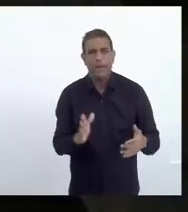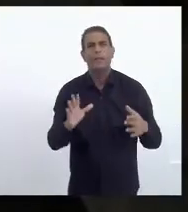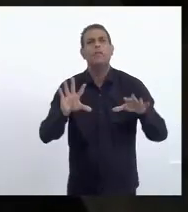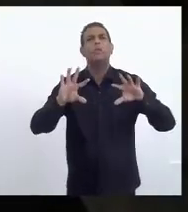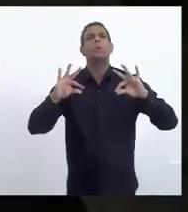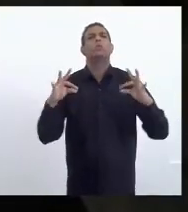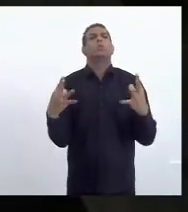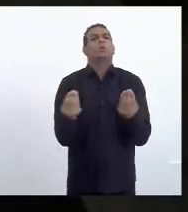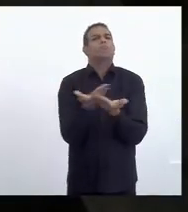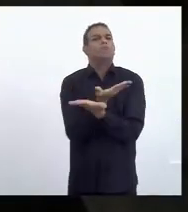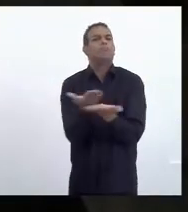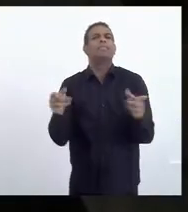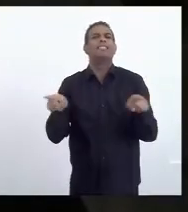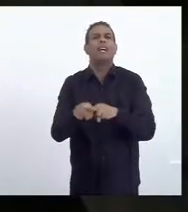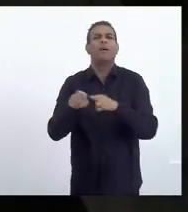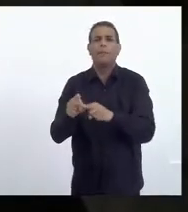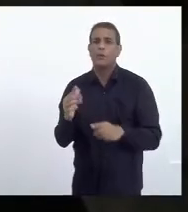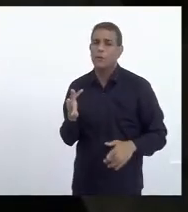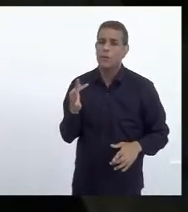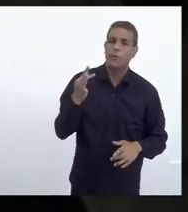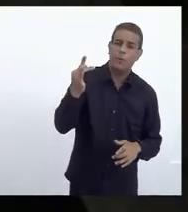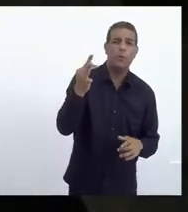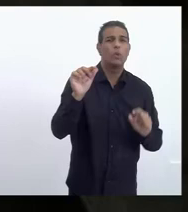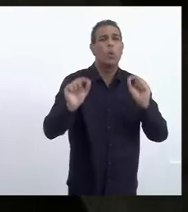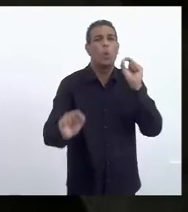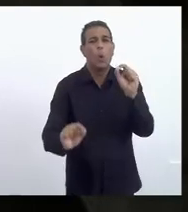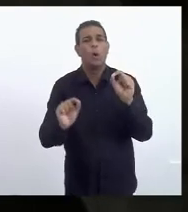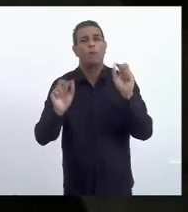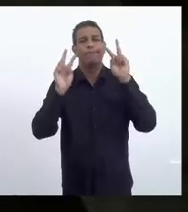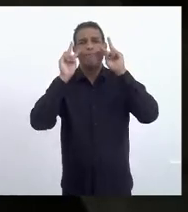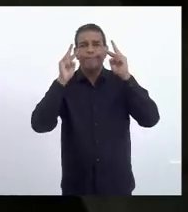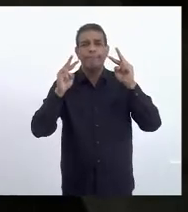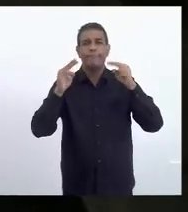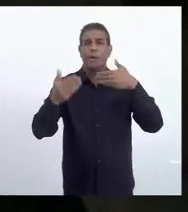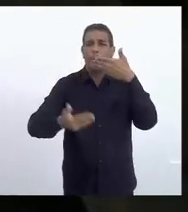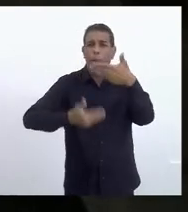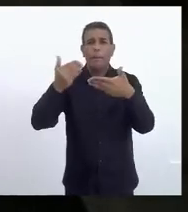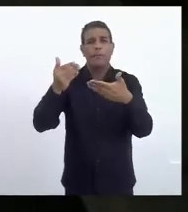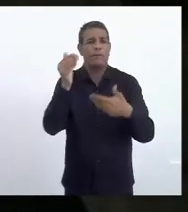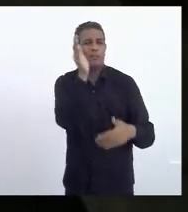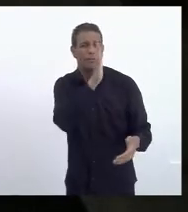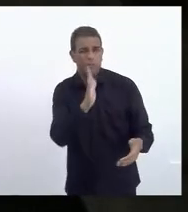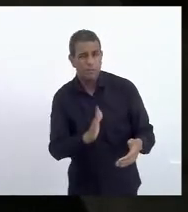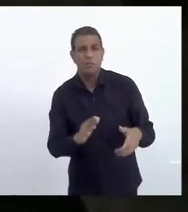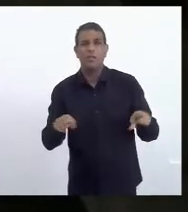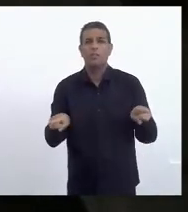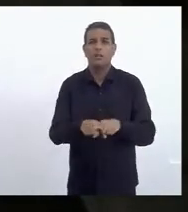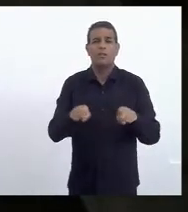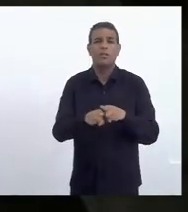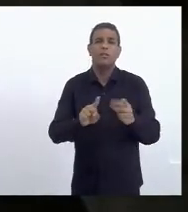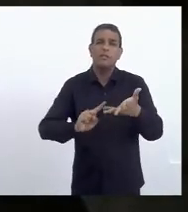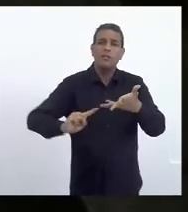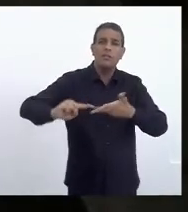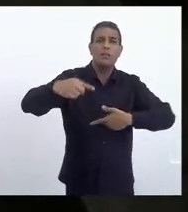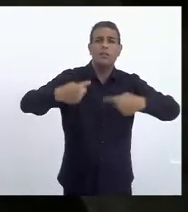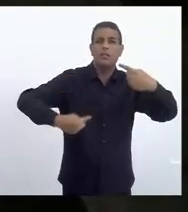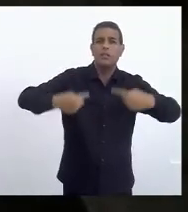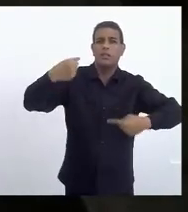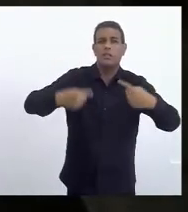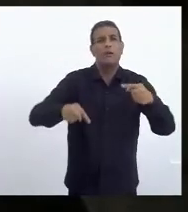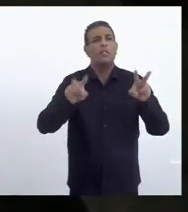quando já tivemos em passado recente na Vanguarda dos países que lideravam debate